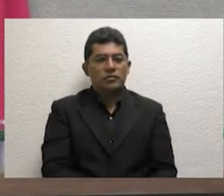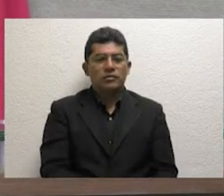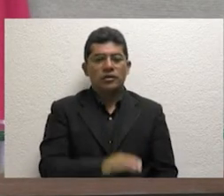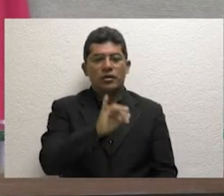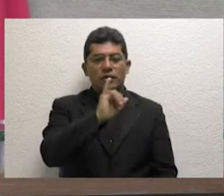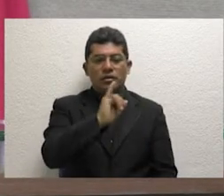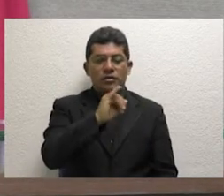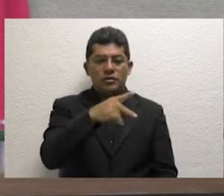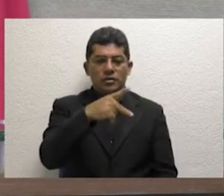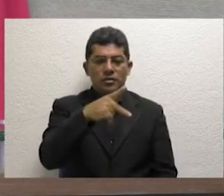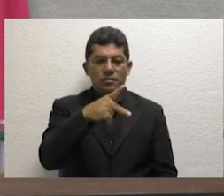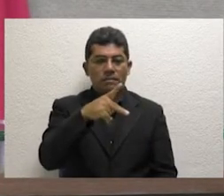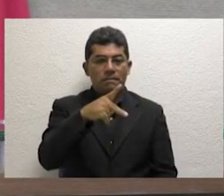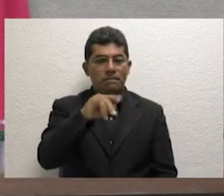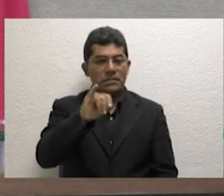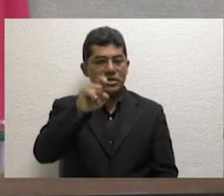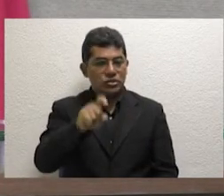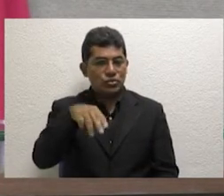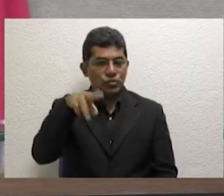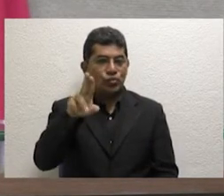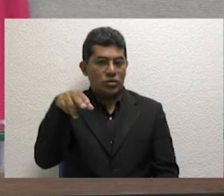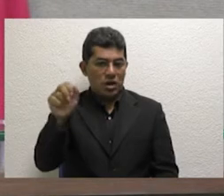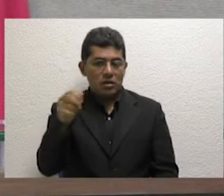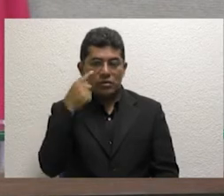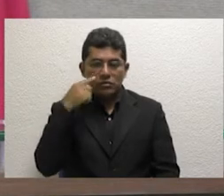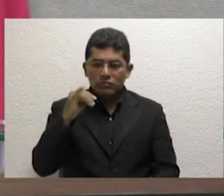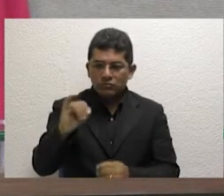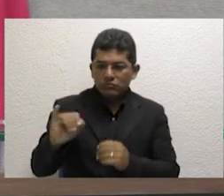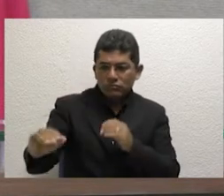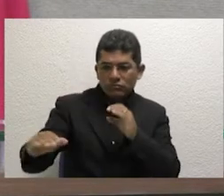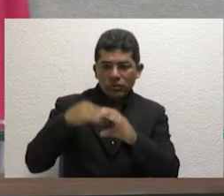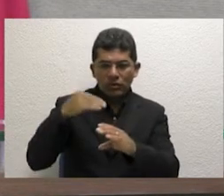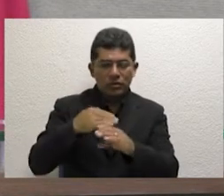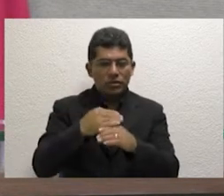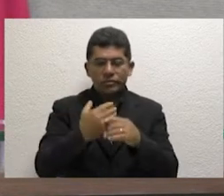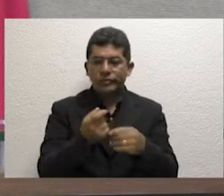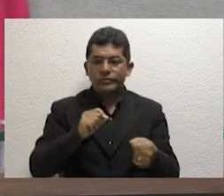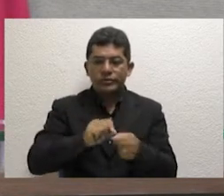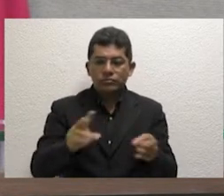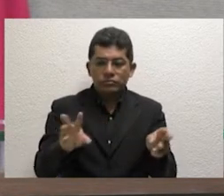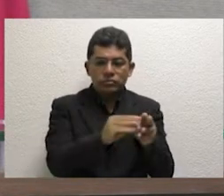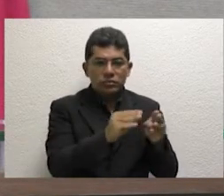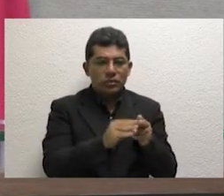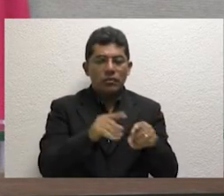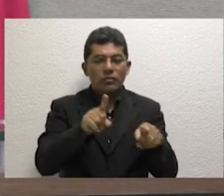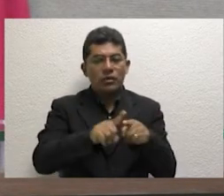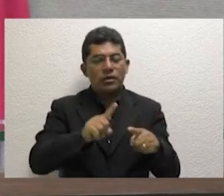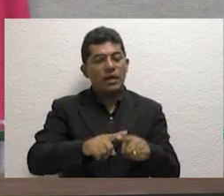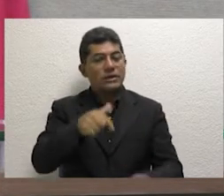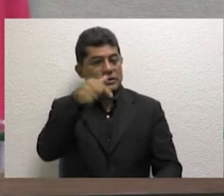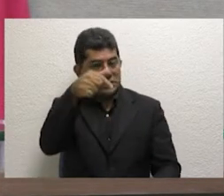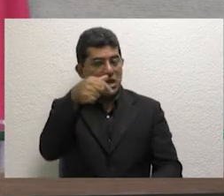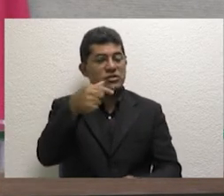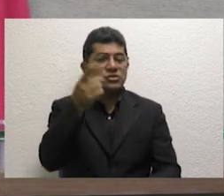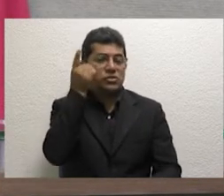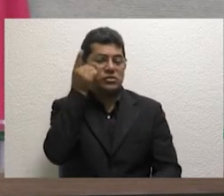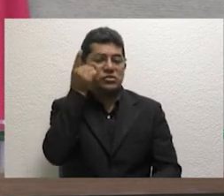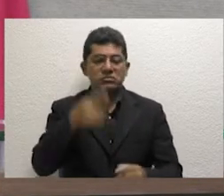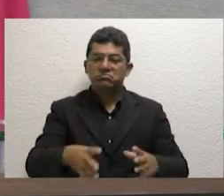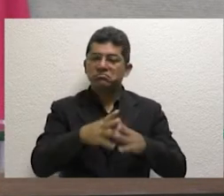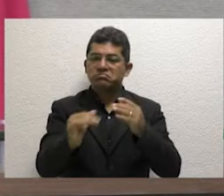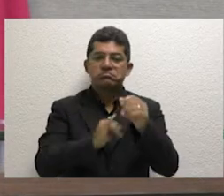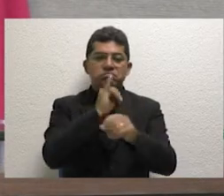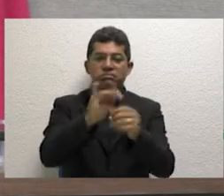fazendo cortejo da internet, porque há sete dias Ipichuna está sem conexão com nada.